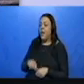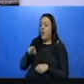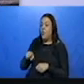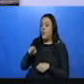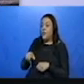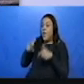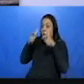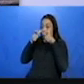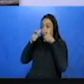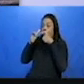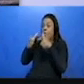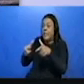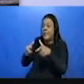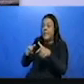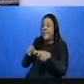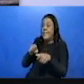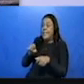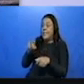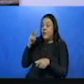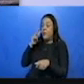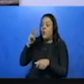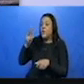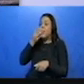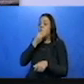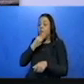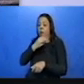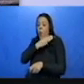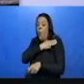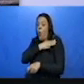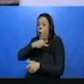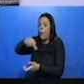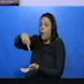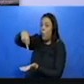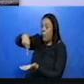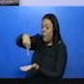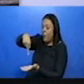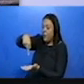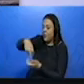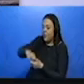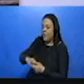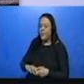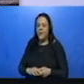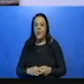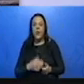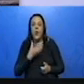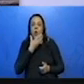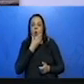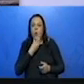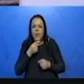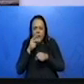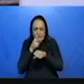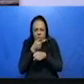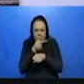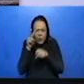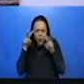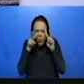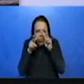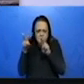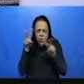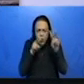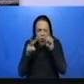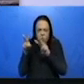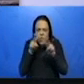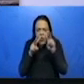de um marujo sem uma perna. Então o garoto tinha que ficar vigiando, senão ia aparecer esse marujo.